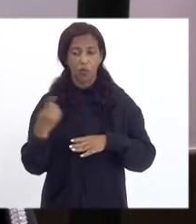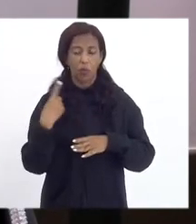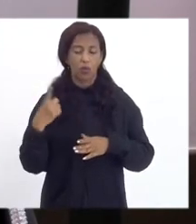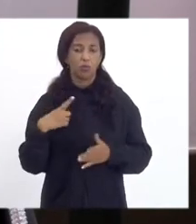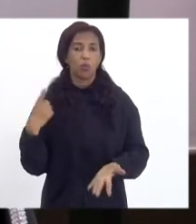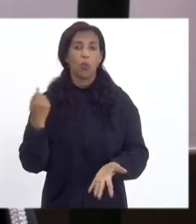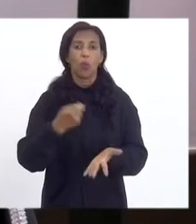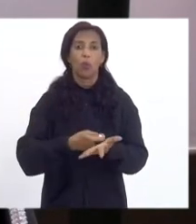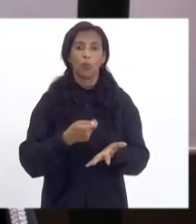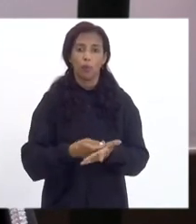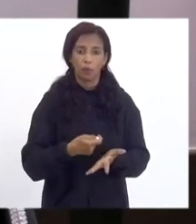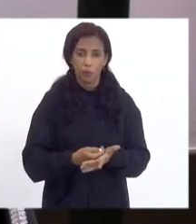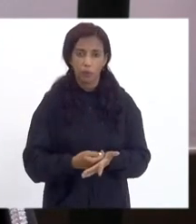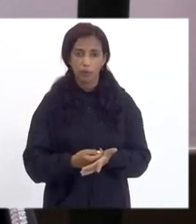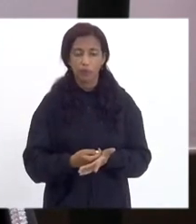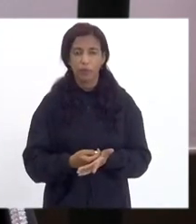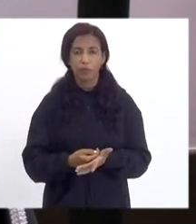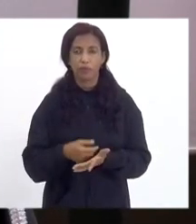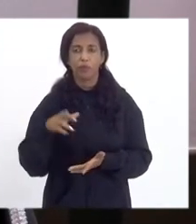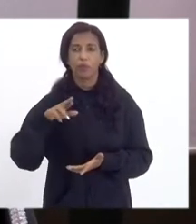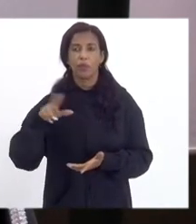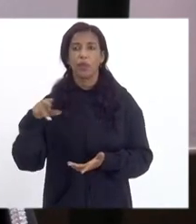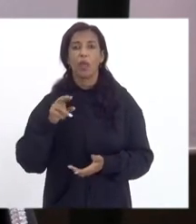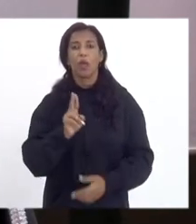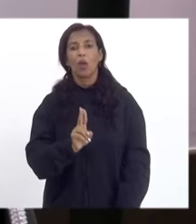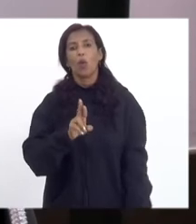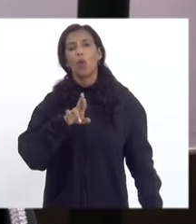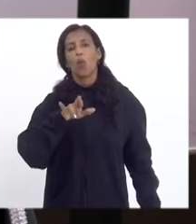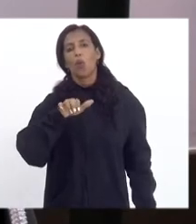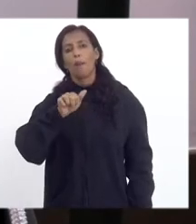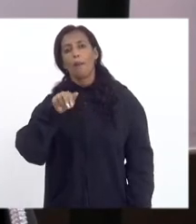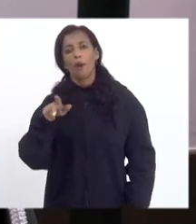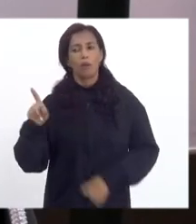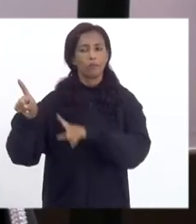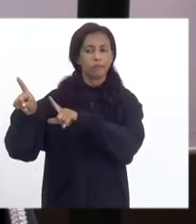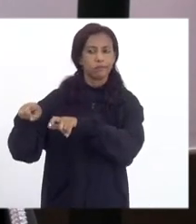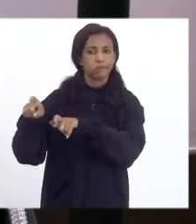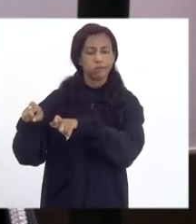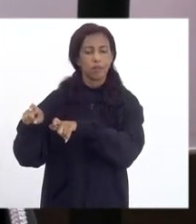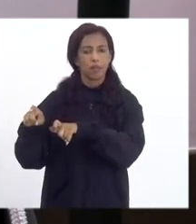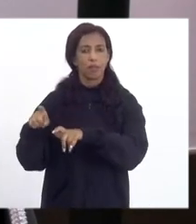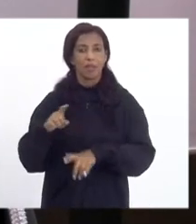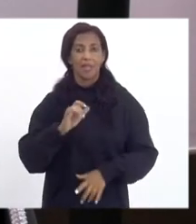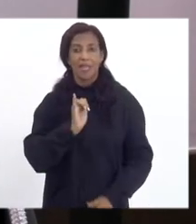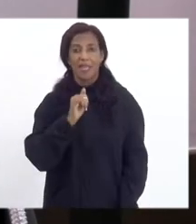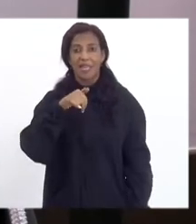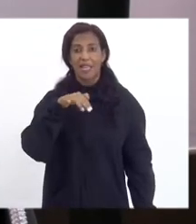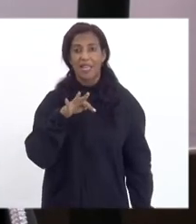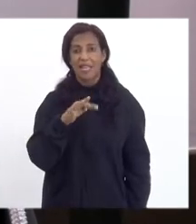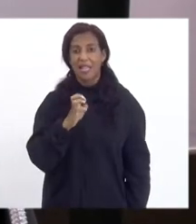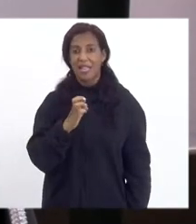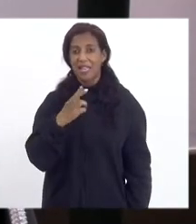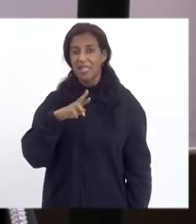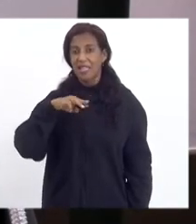obrigar, não é questão de ser urbano e interurbano, é ser